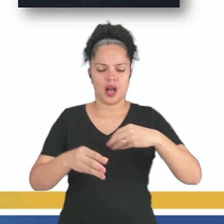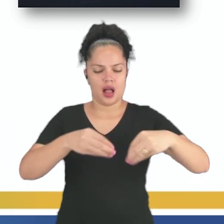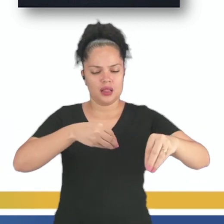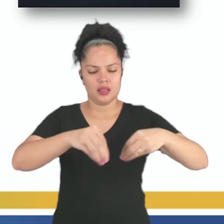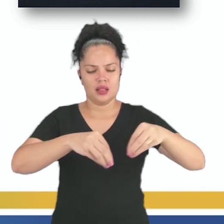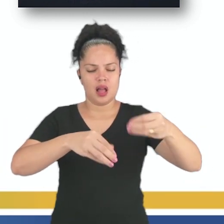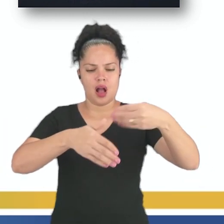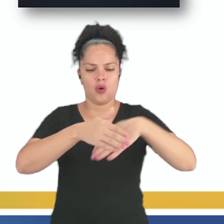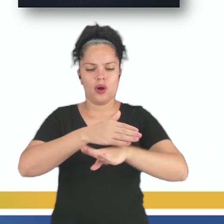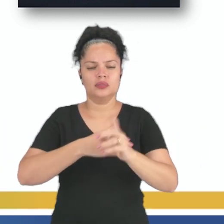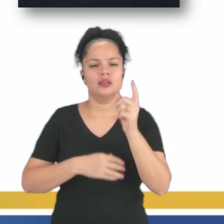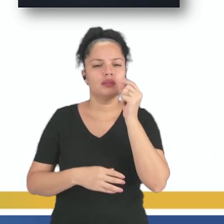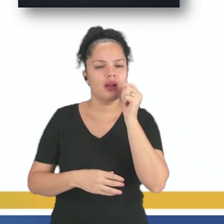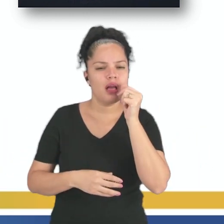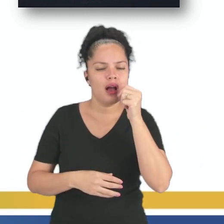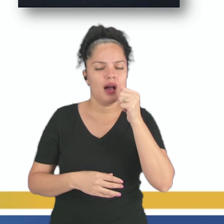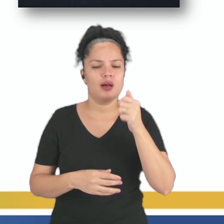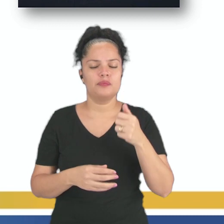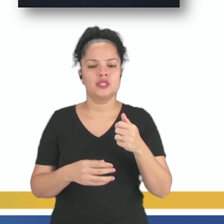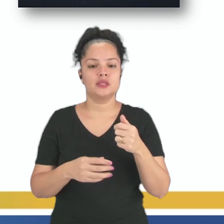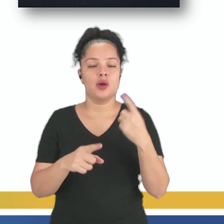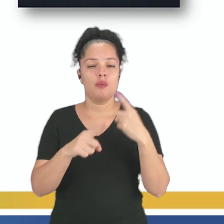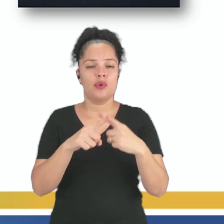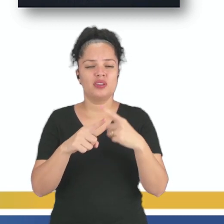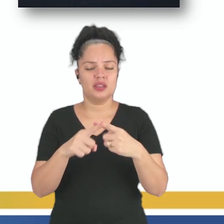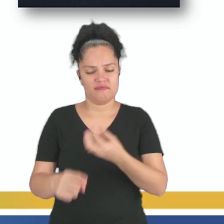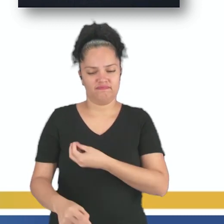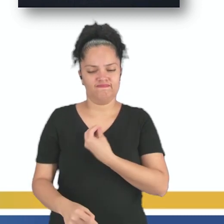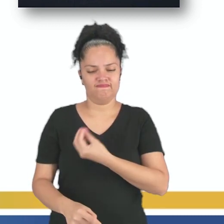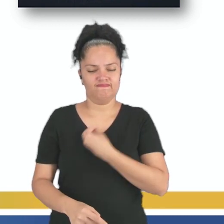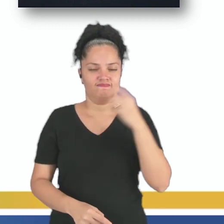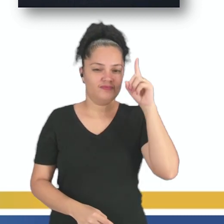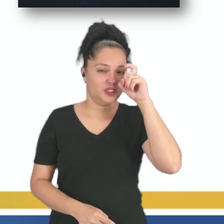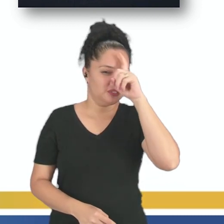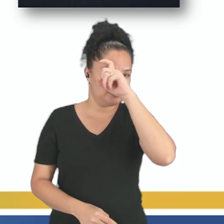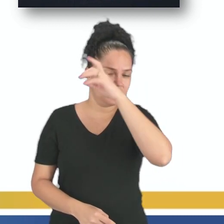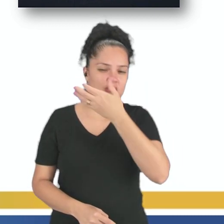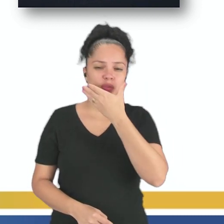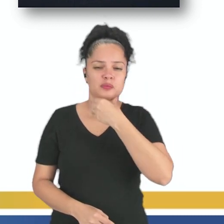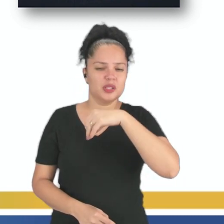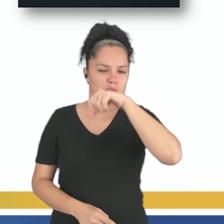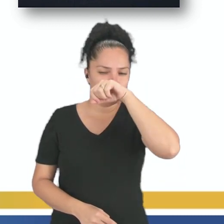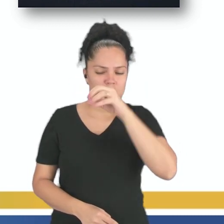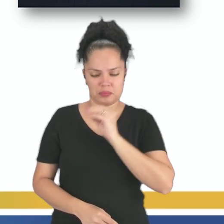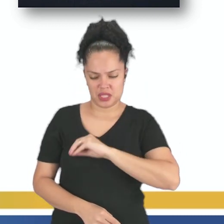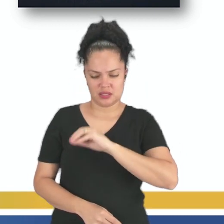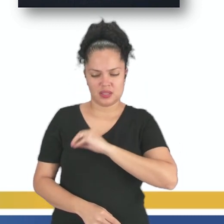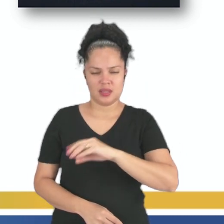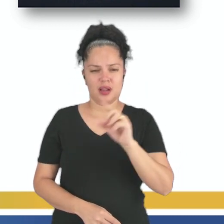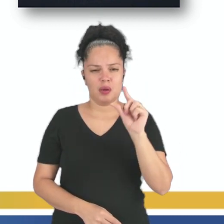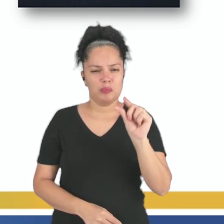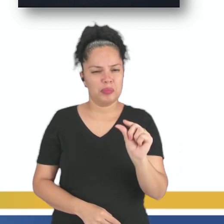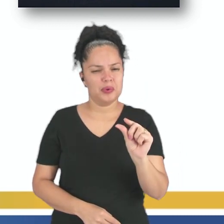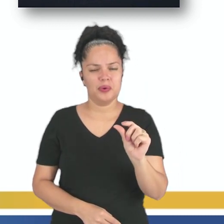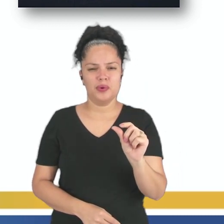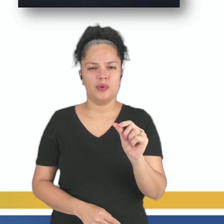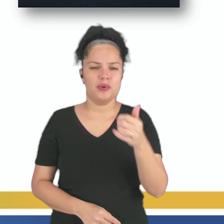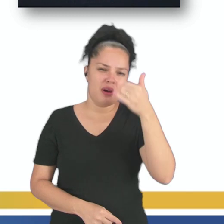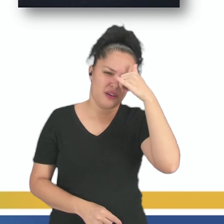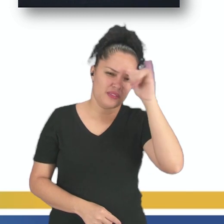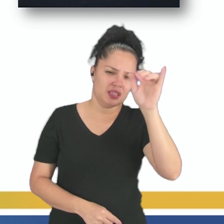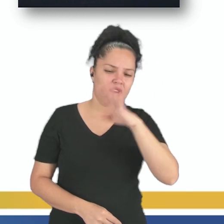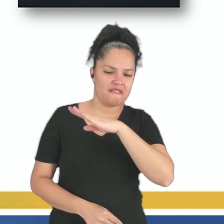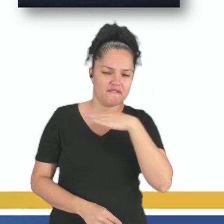de arroz, pois nossa vida era difícil e papai só ganhava o suficiente para não morrermos de fome